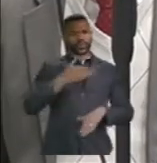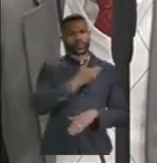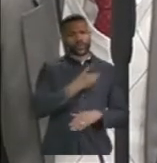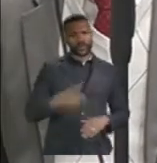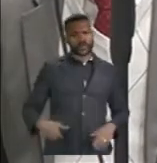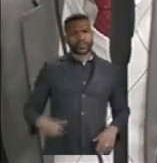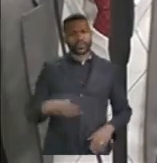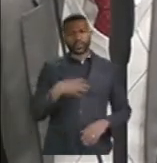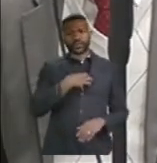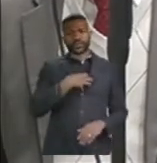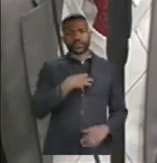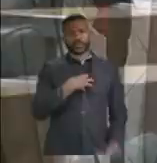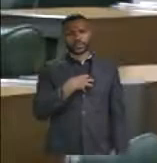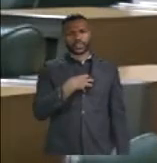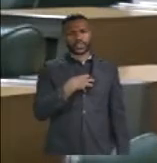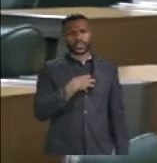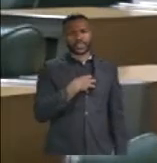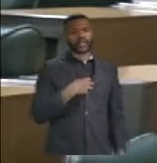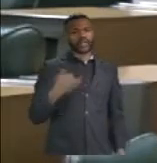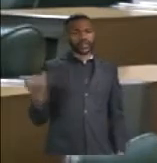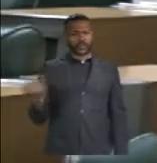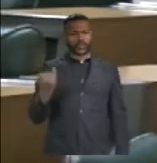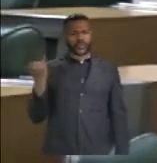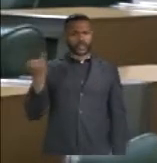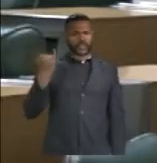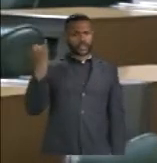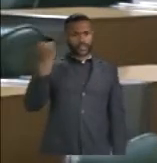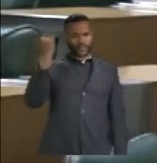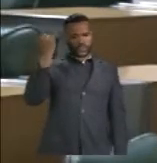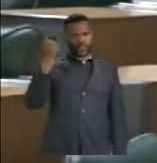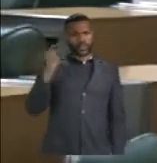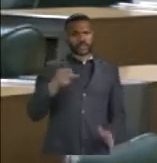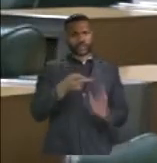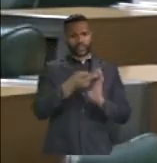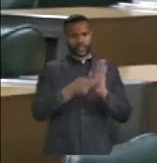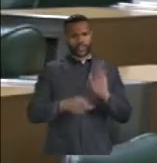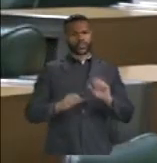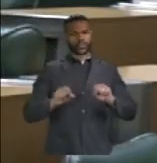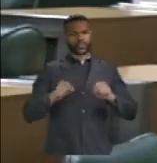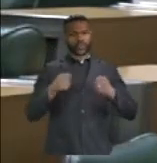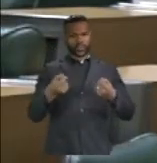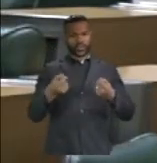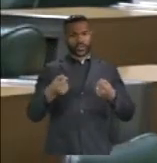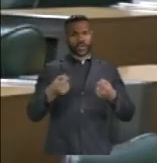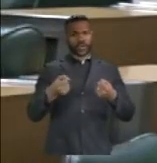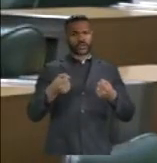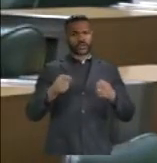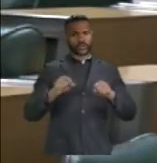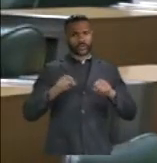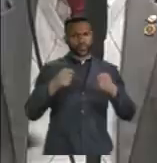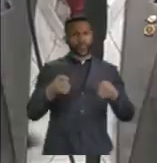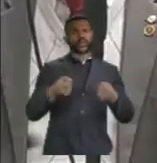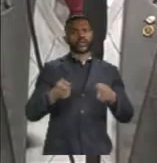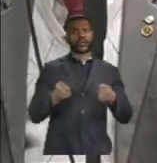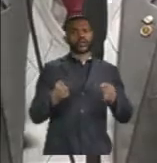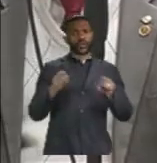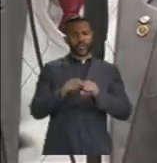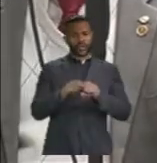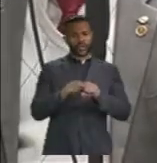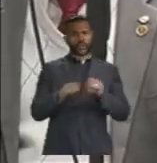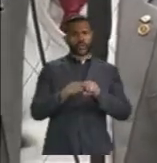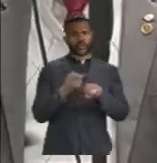se sinta um pouco mas é de suma importância a deputado como existe defensoria que faz a alguns convênios a